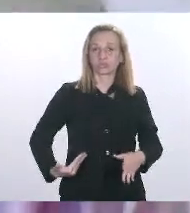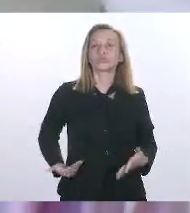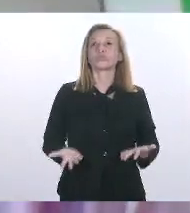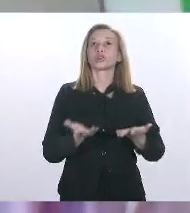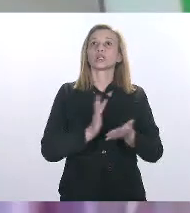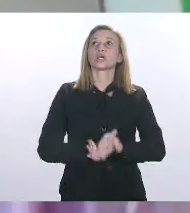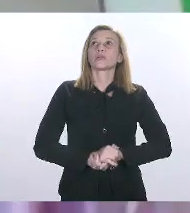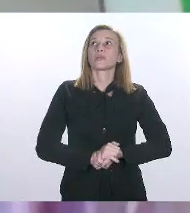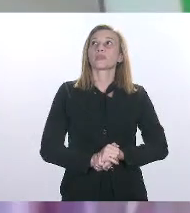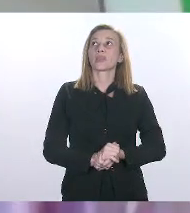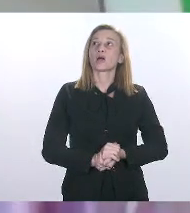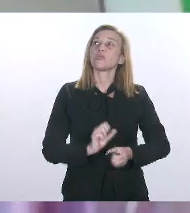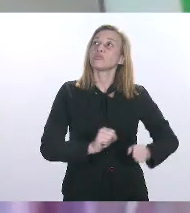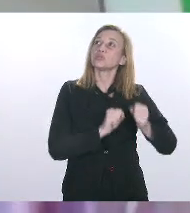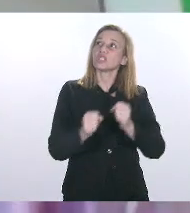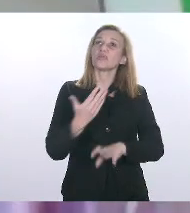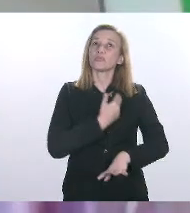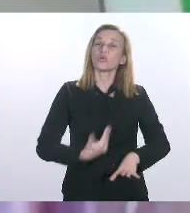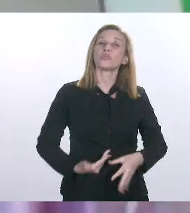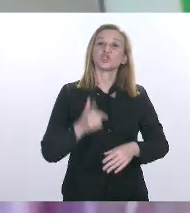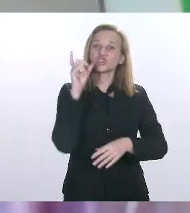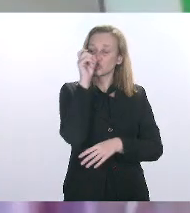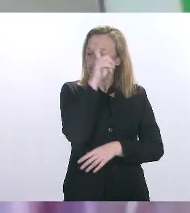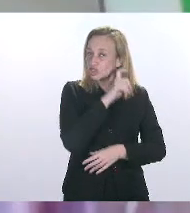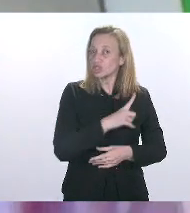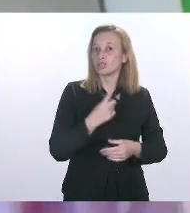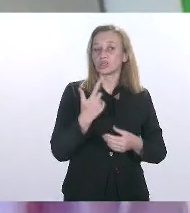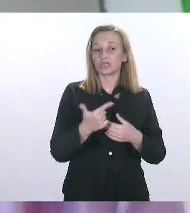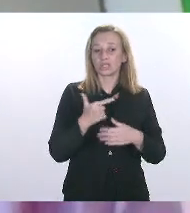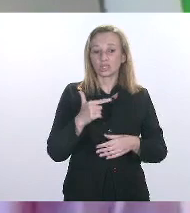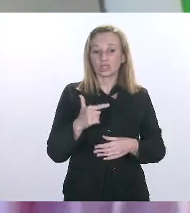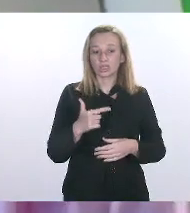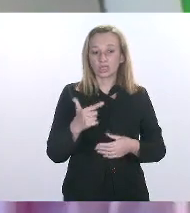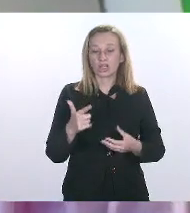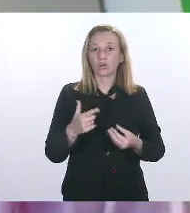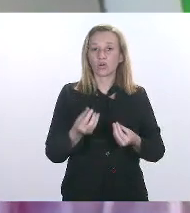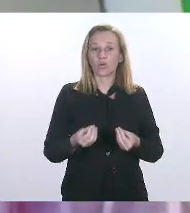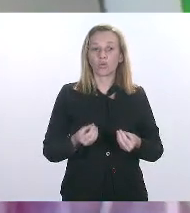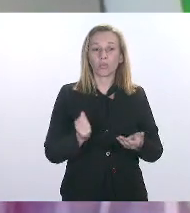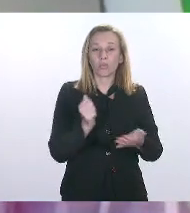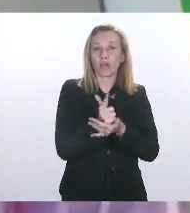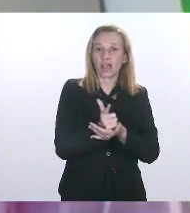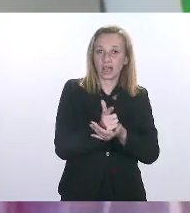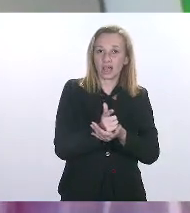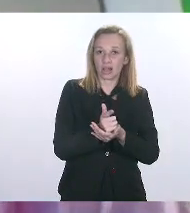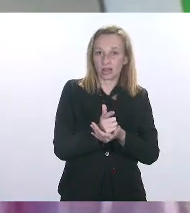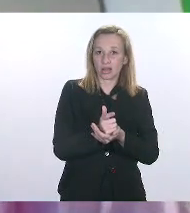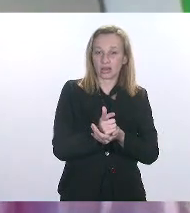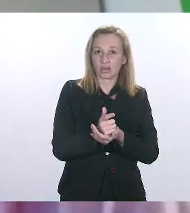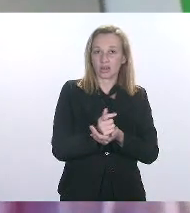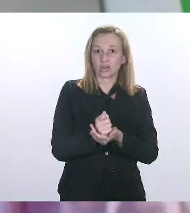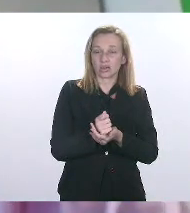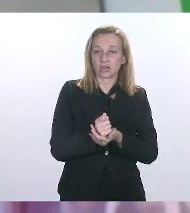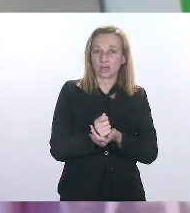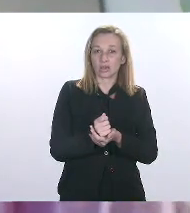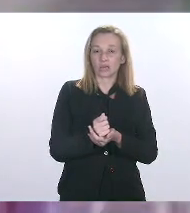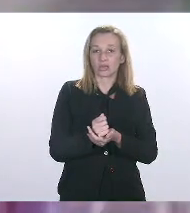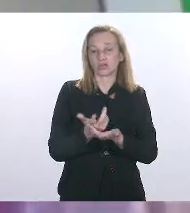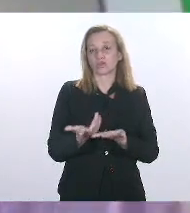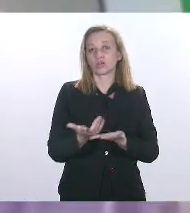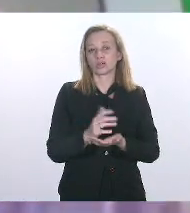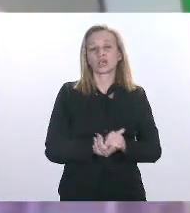nesse caso, o poder público dificilmente teria condições, inclusive, de arcar com uma despesa desse tipo.